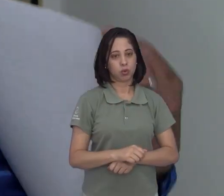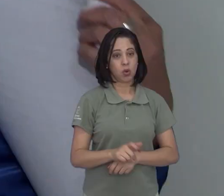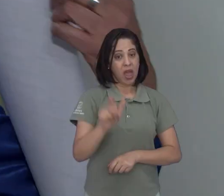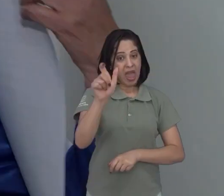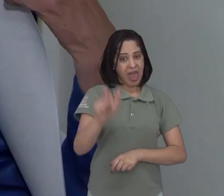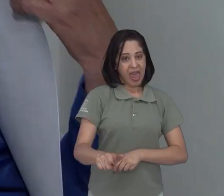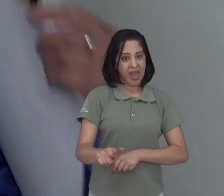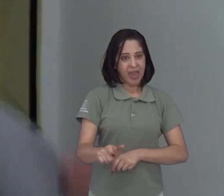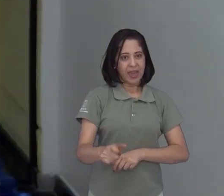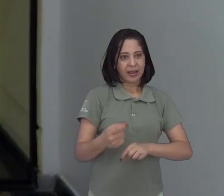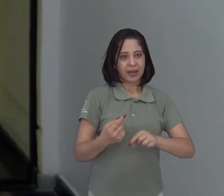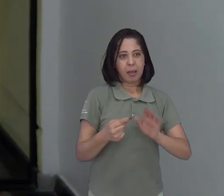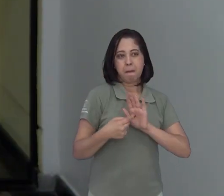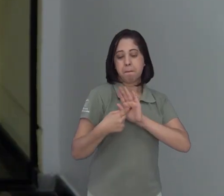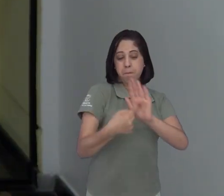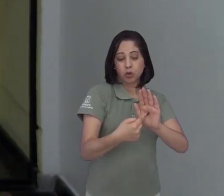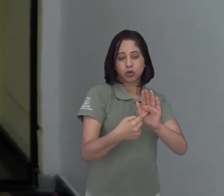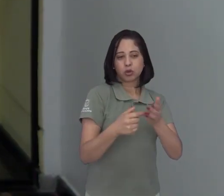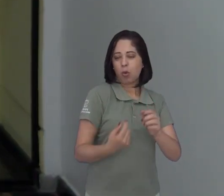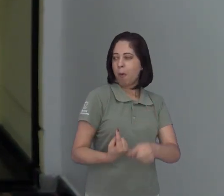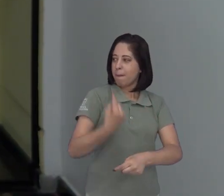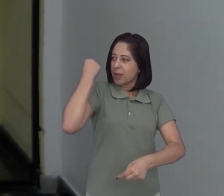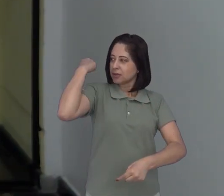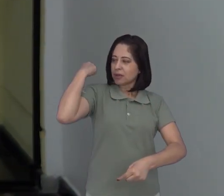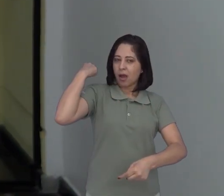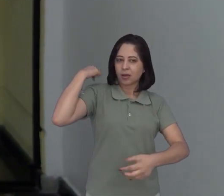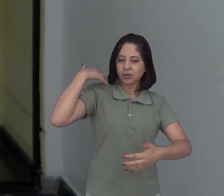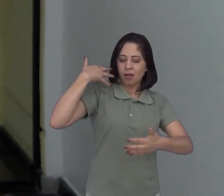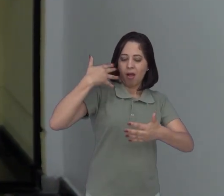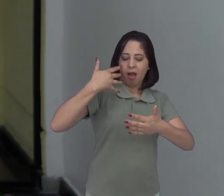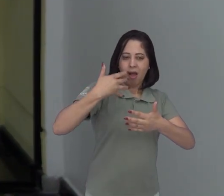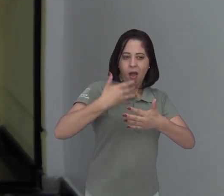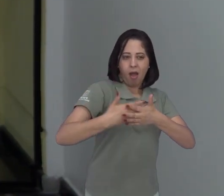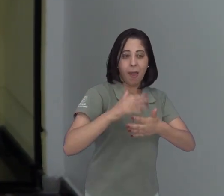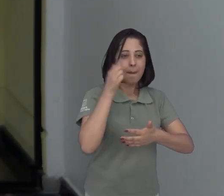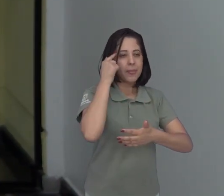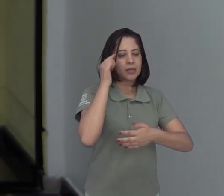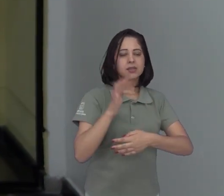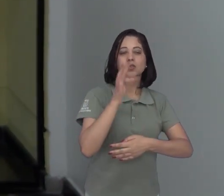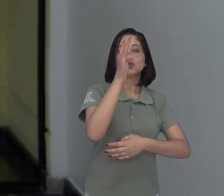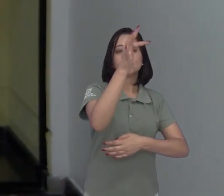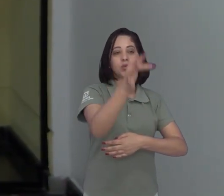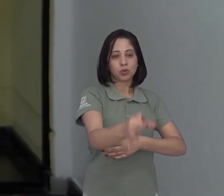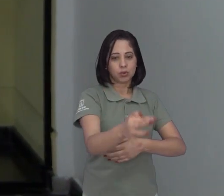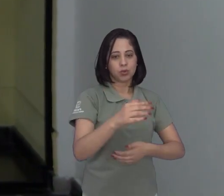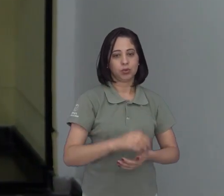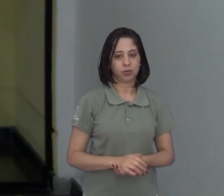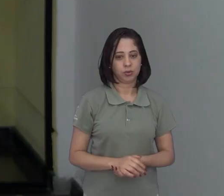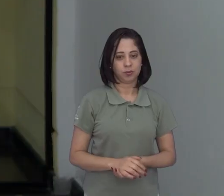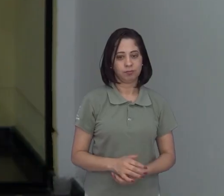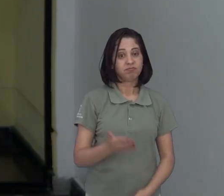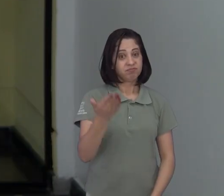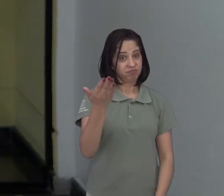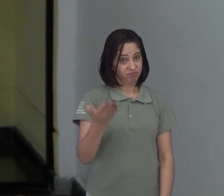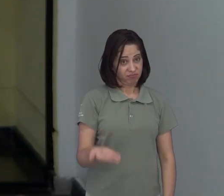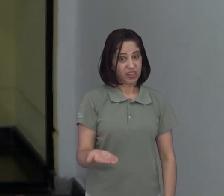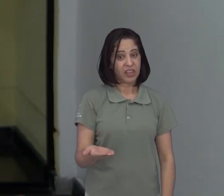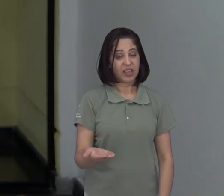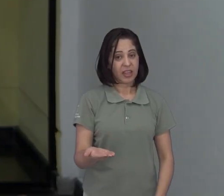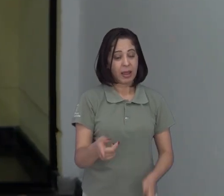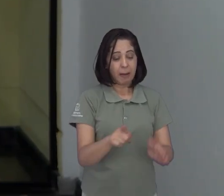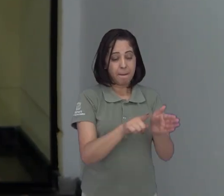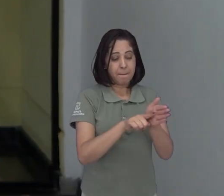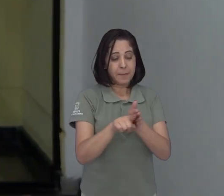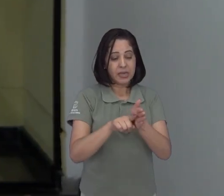desbravou o passado e desbravou o futuro, que foi que levantou o primeiro estudo